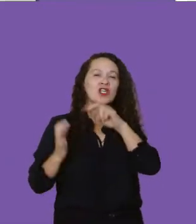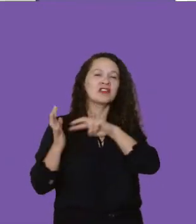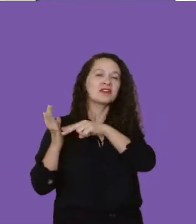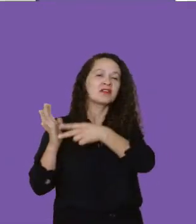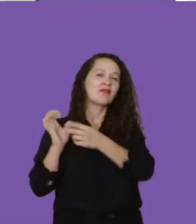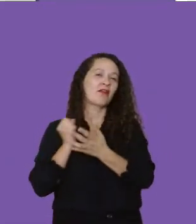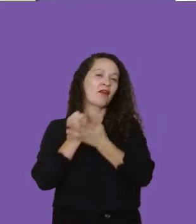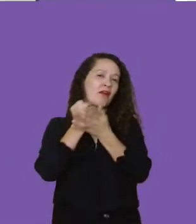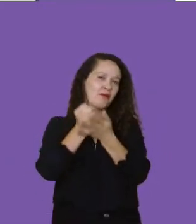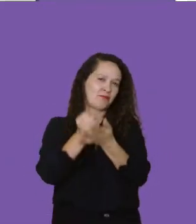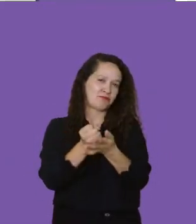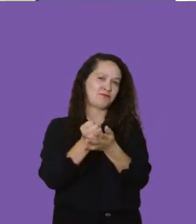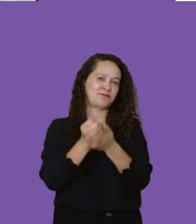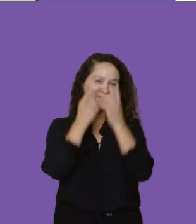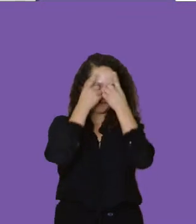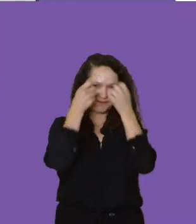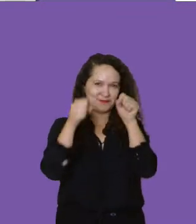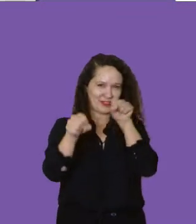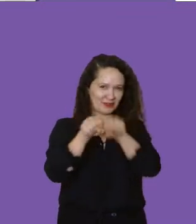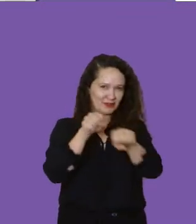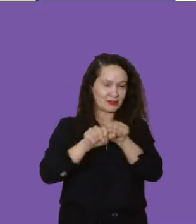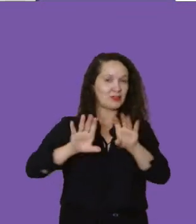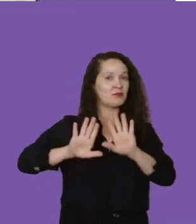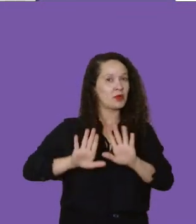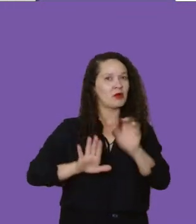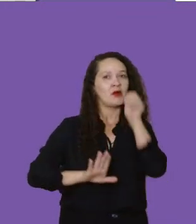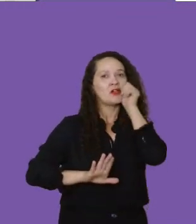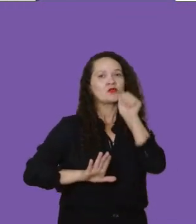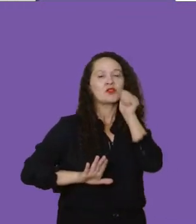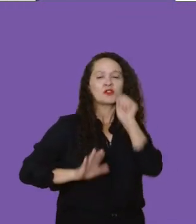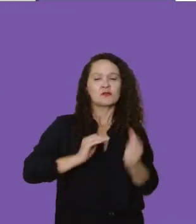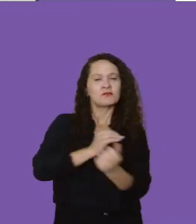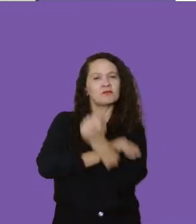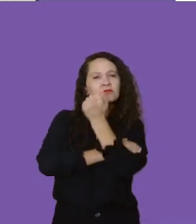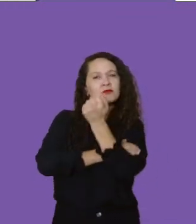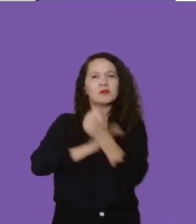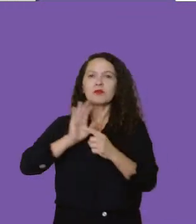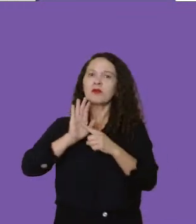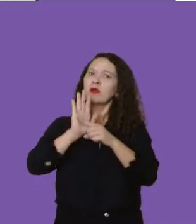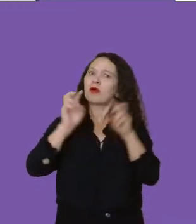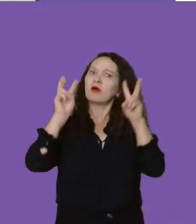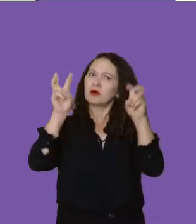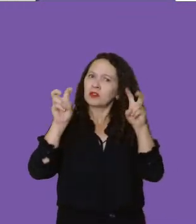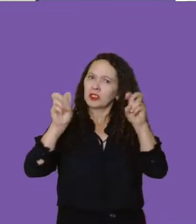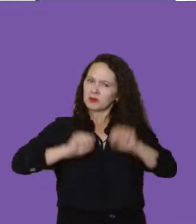violência. E foram as mulheres feministas que pautaram isso